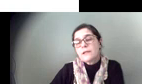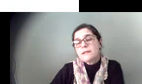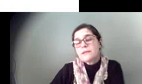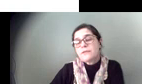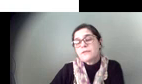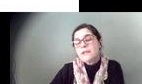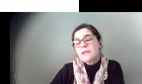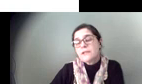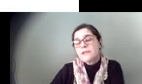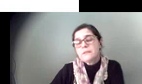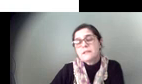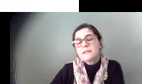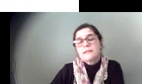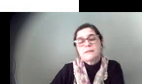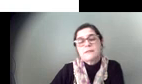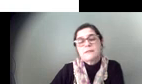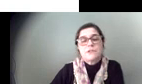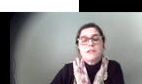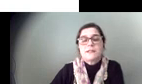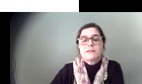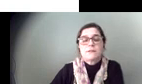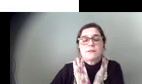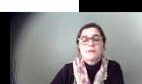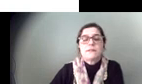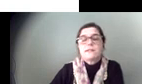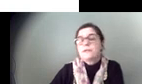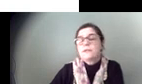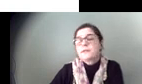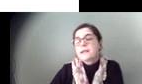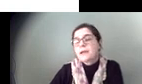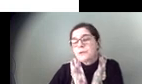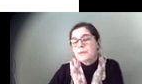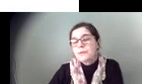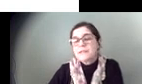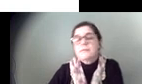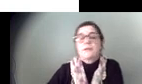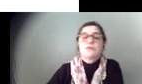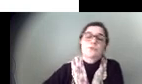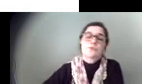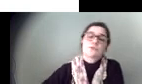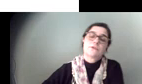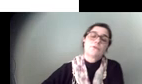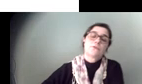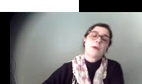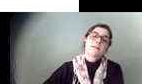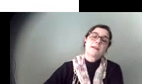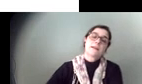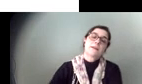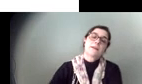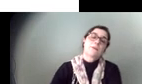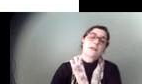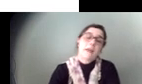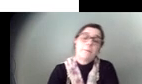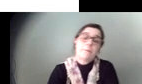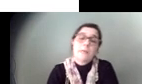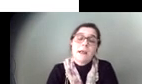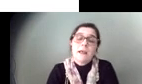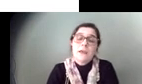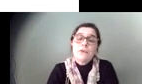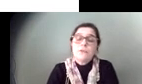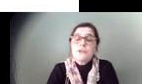agora, até sexta-feira, inscrição de adesão, dizendo que quer ou não participar de jogos virtuais, que categoria que